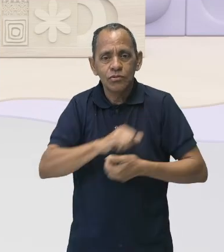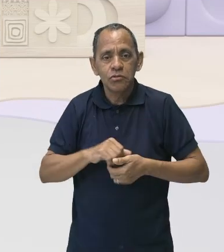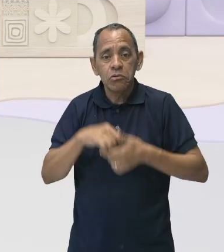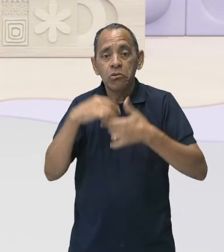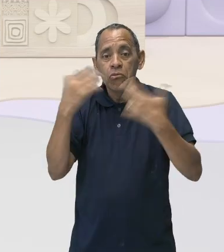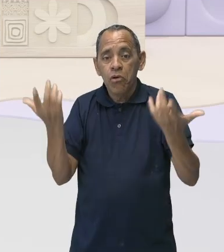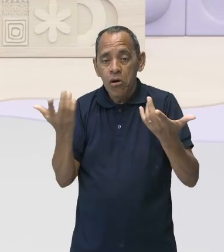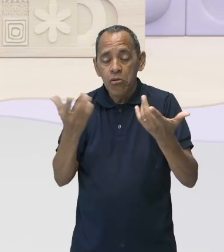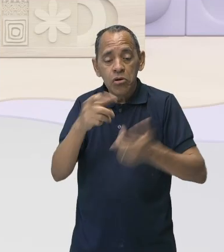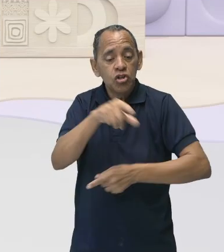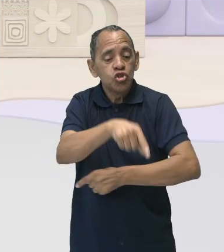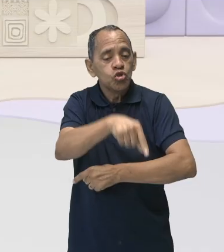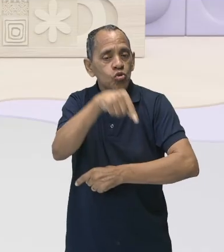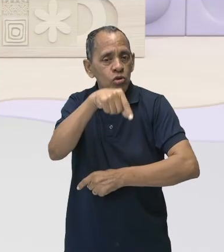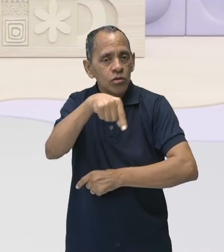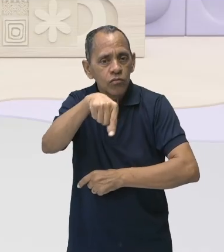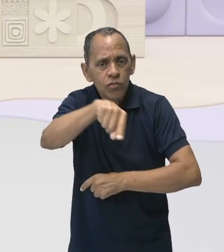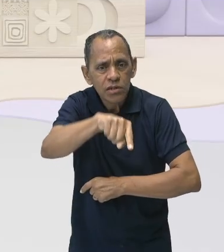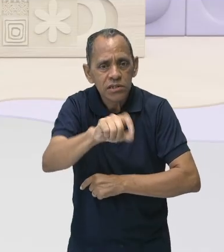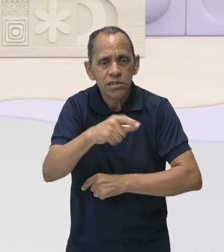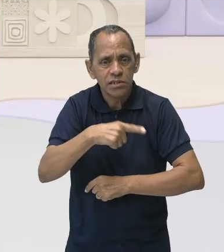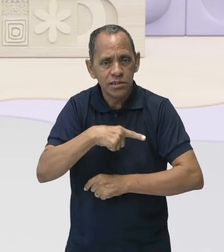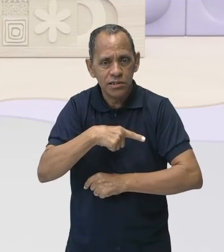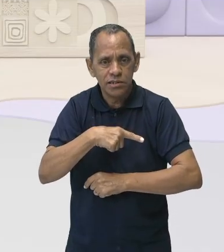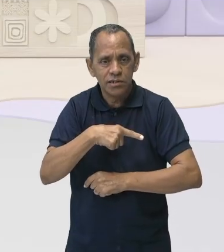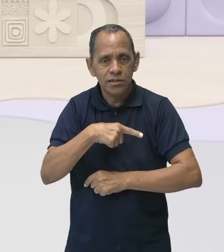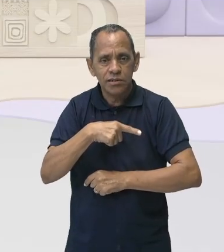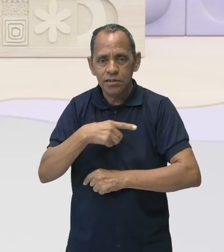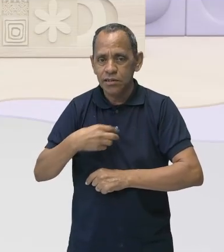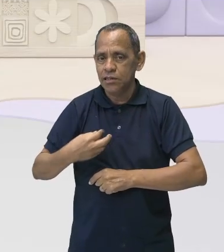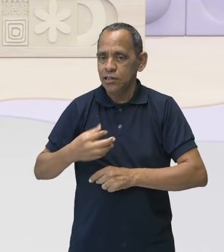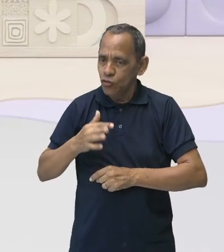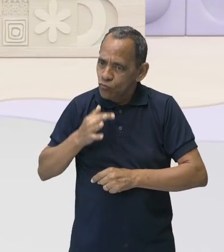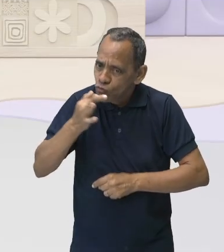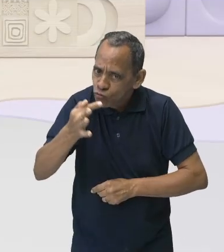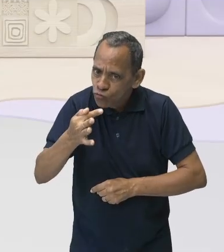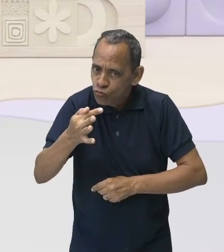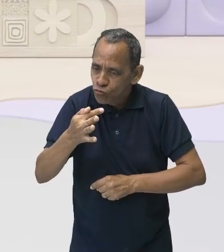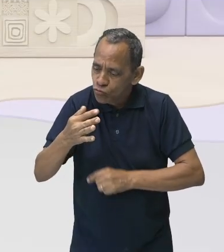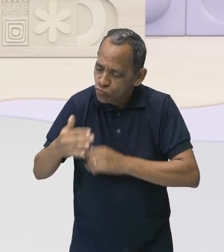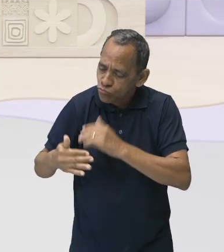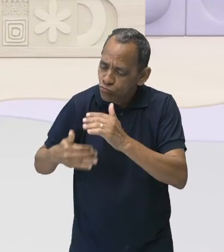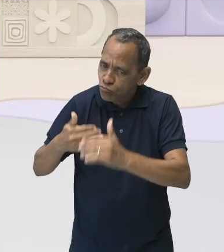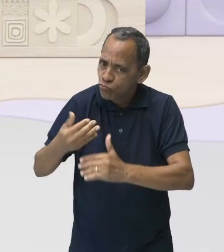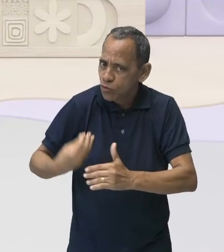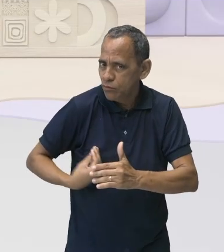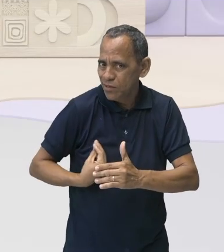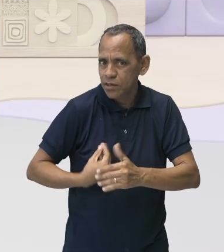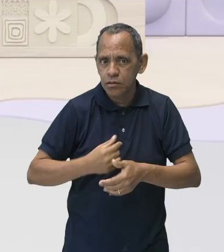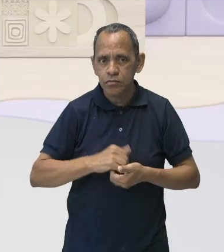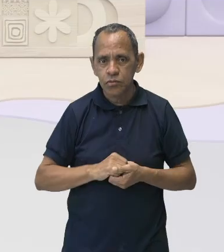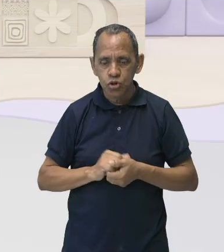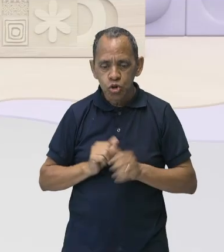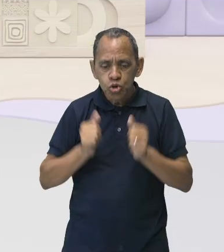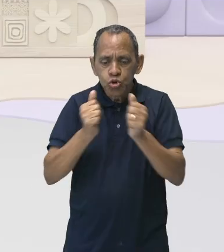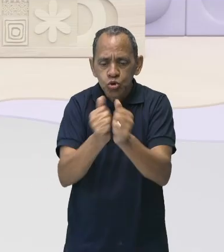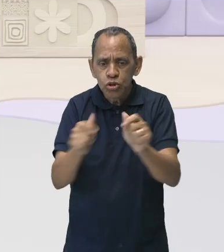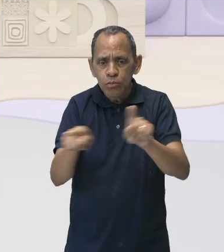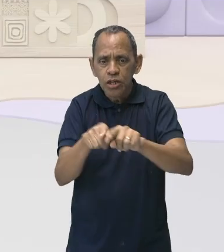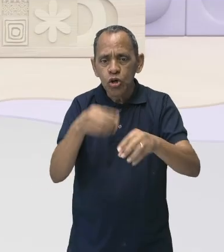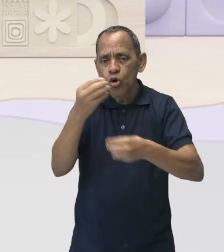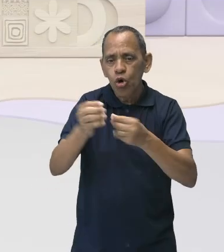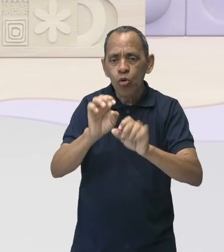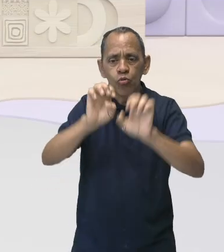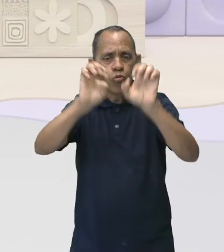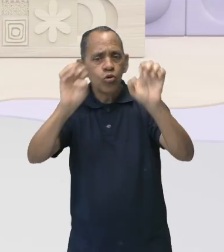Quais são as escolhas que você vai tomar daqui para frente? E junto com essas escolhas, como é que você vai